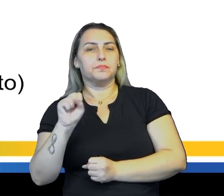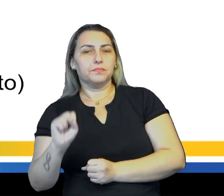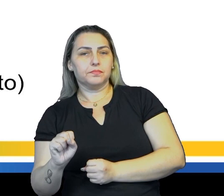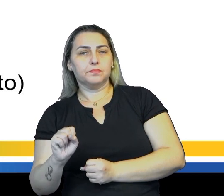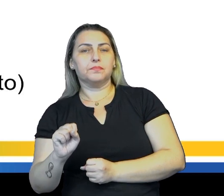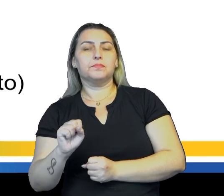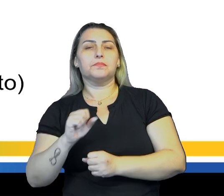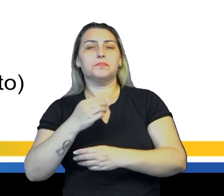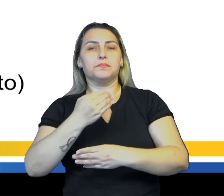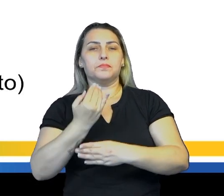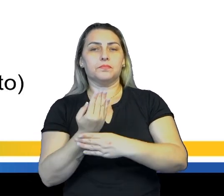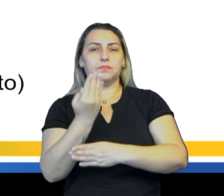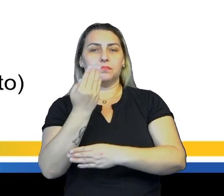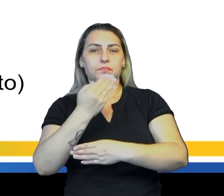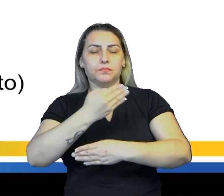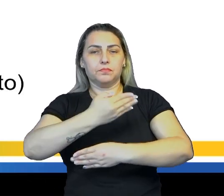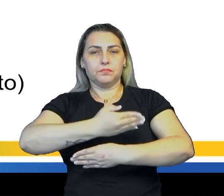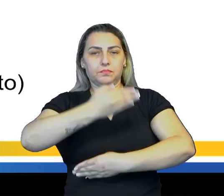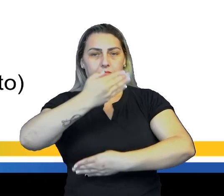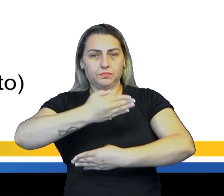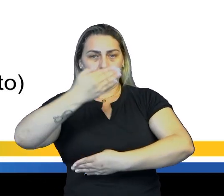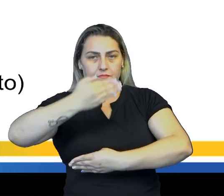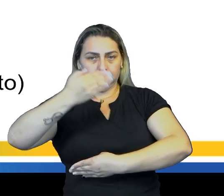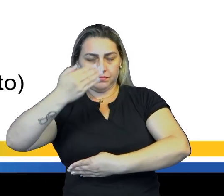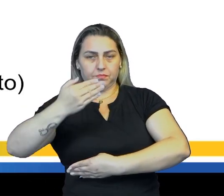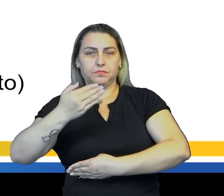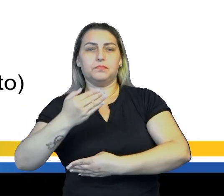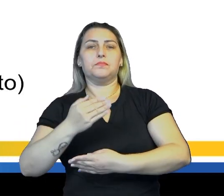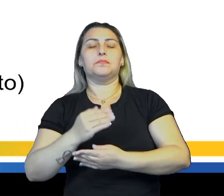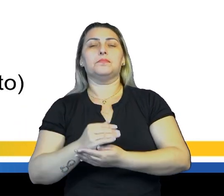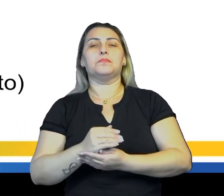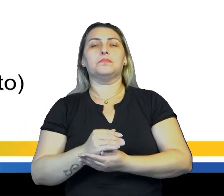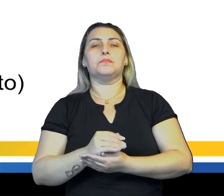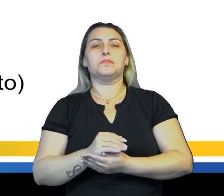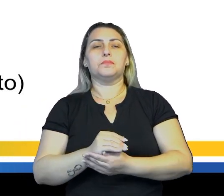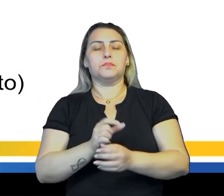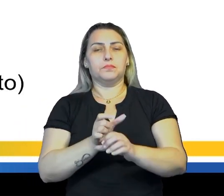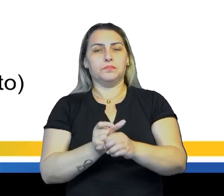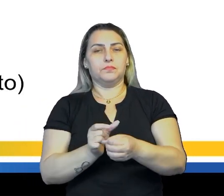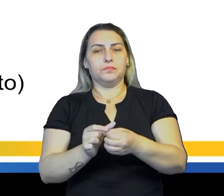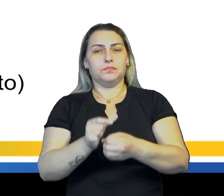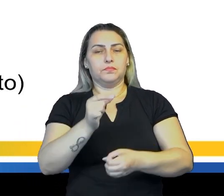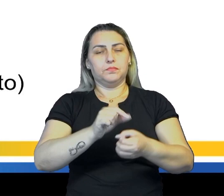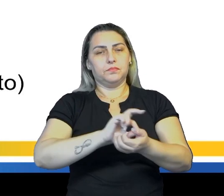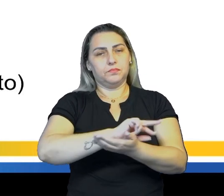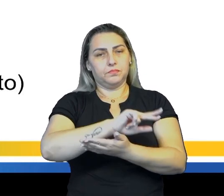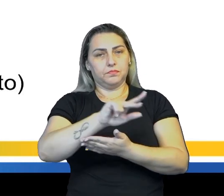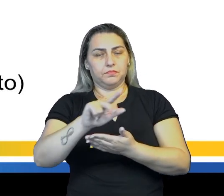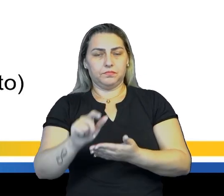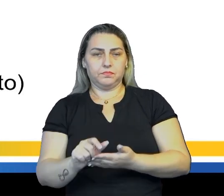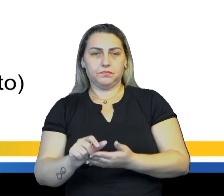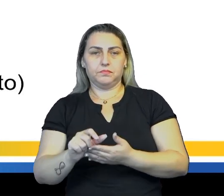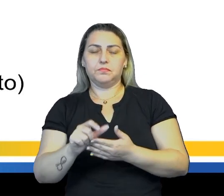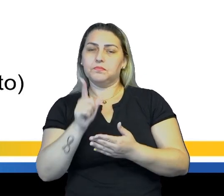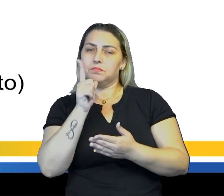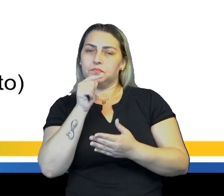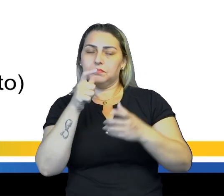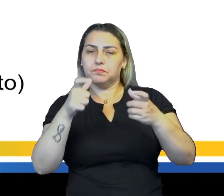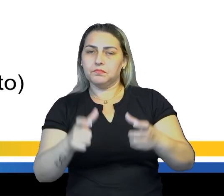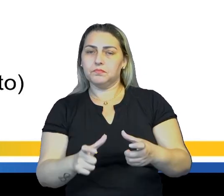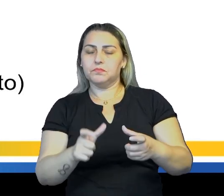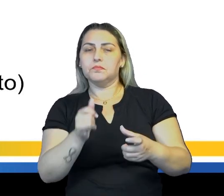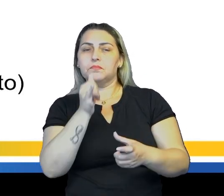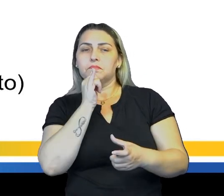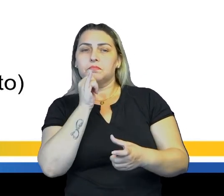corridas rasas com barreiras aqui são aquelas traves com obstáculo que é obstáculo é variado pode ser tipo uma poça d'água por exemplo